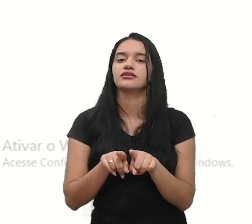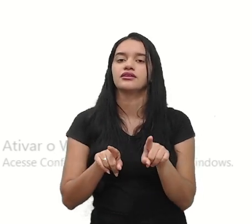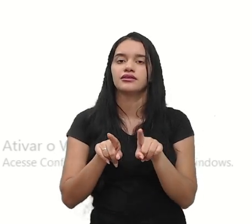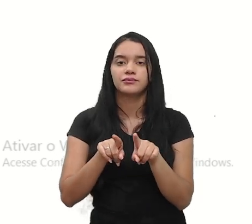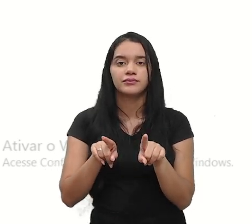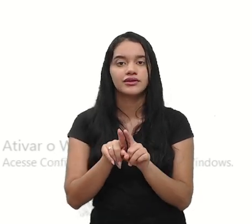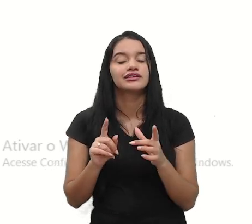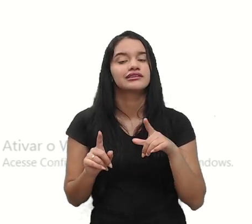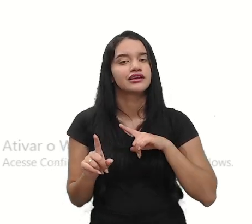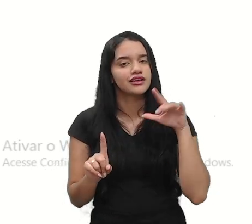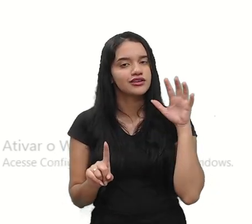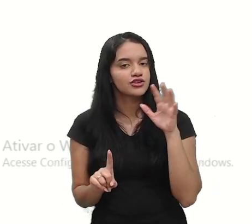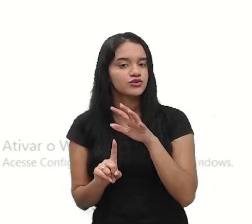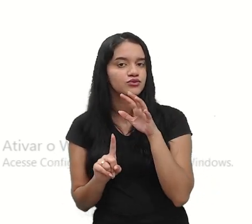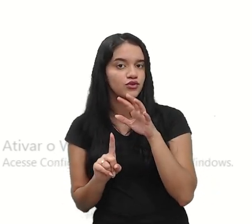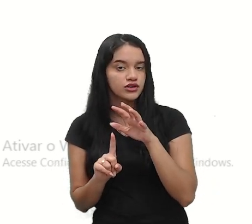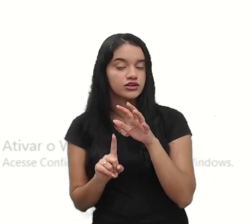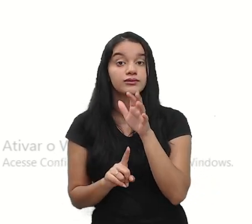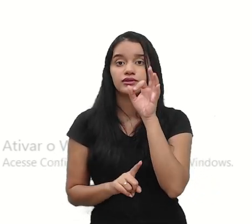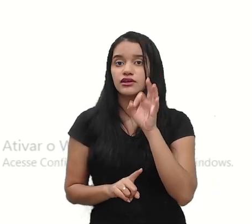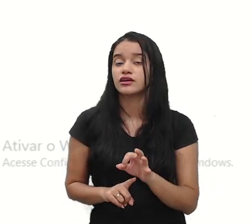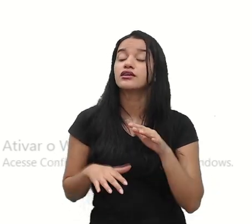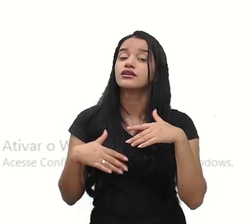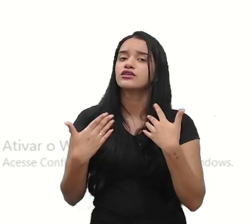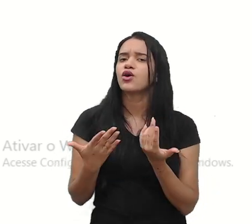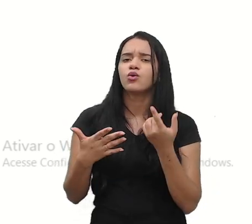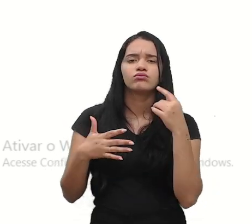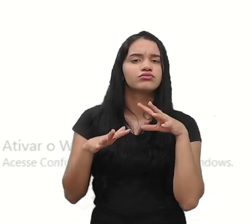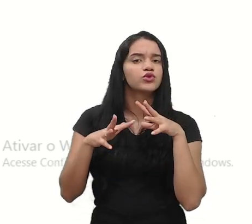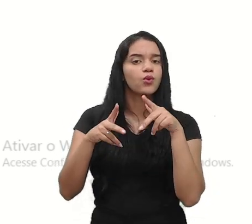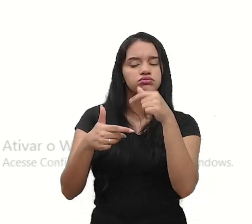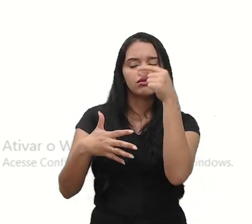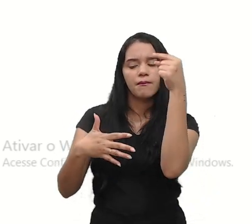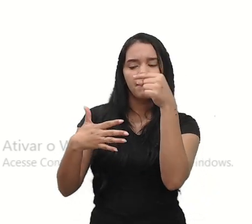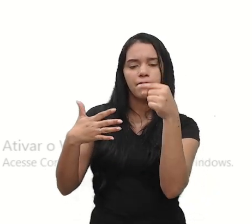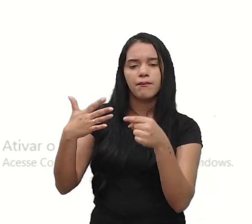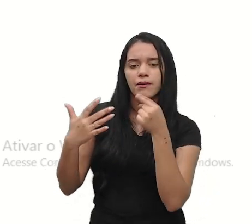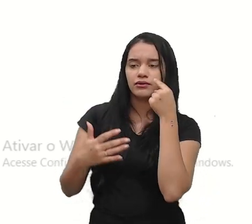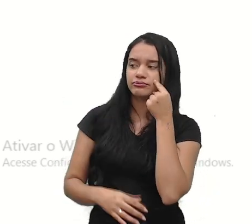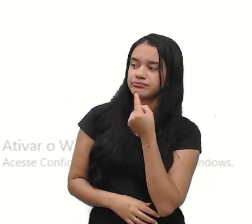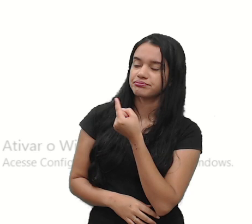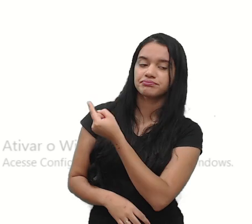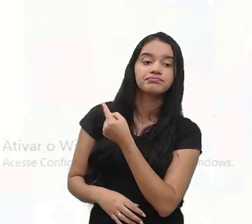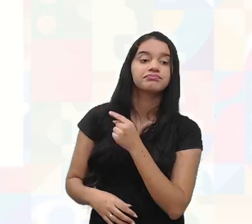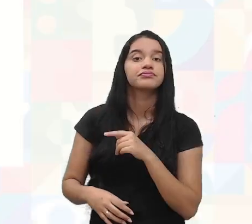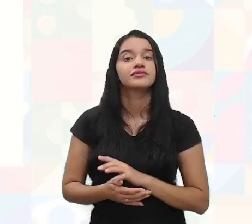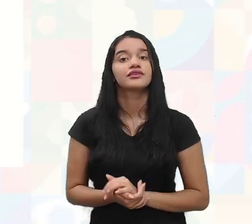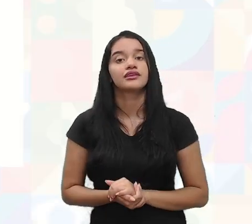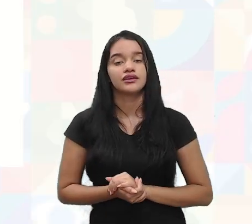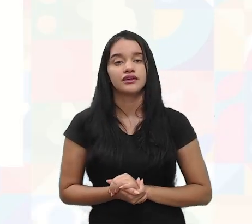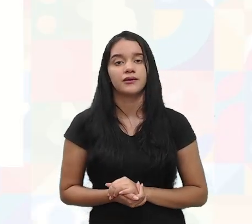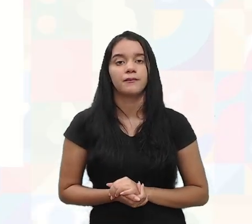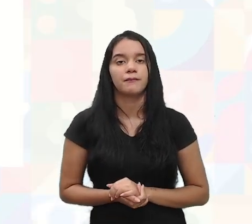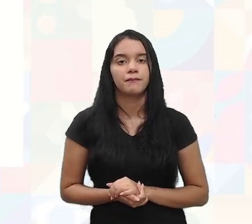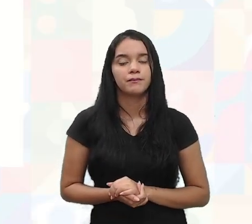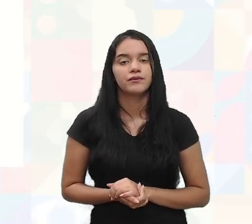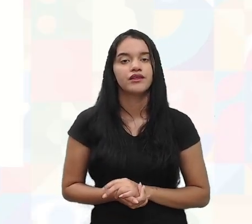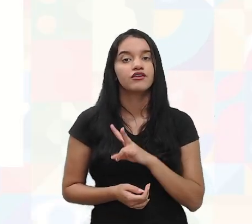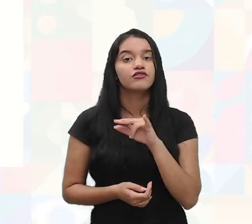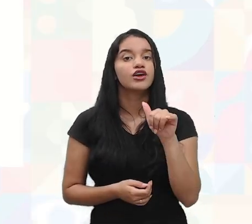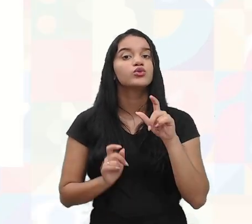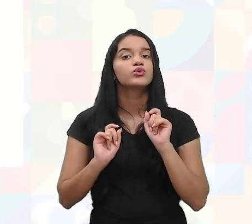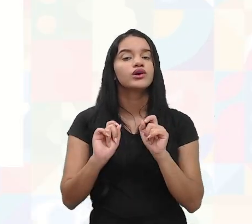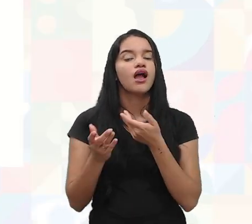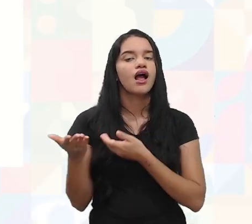essa influência, certo? Então, todas essas questões, né, todos esses aspectos citados, eles vão